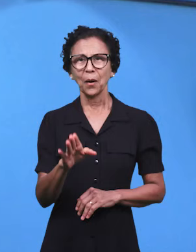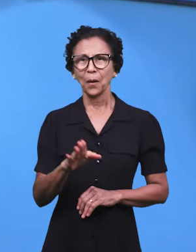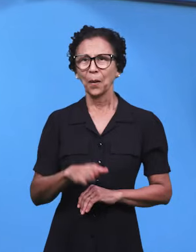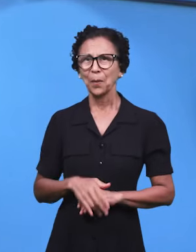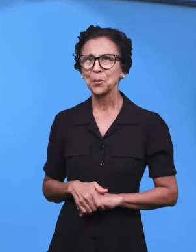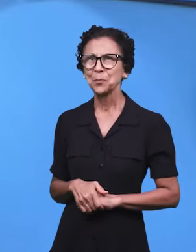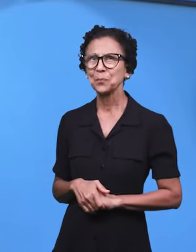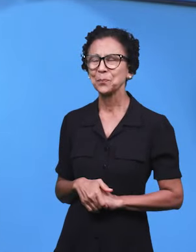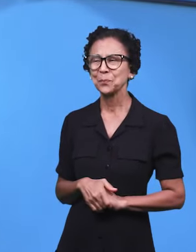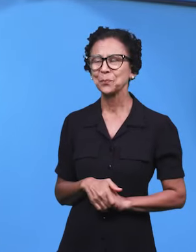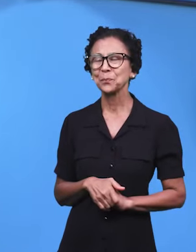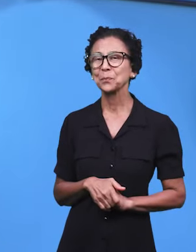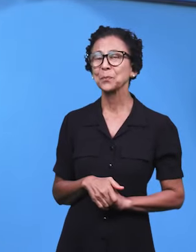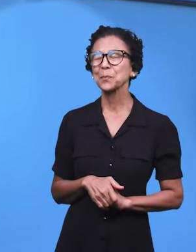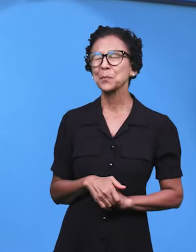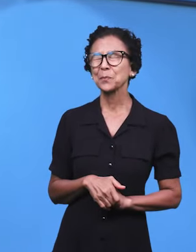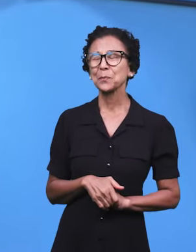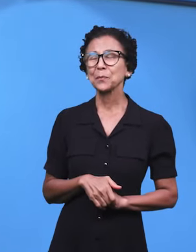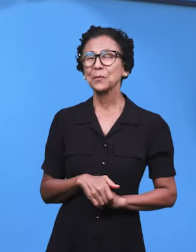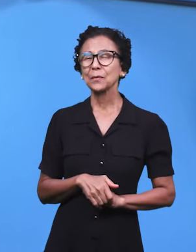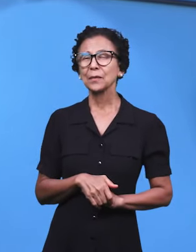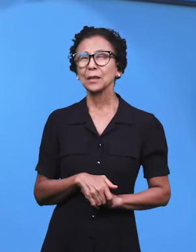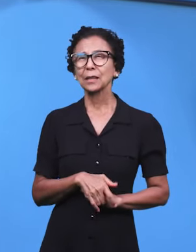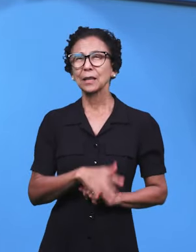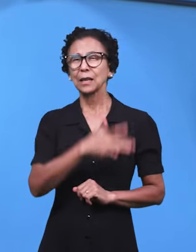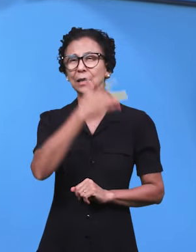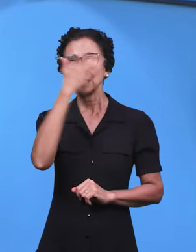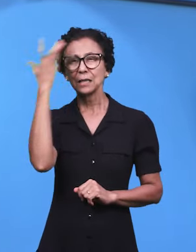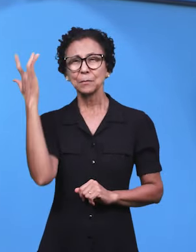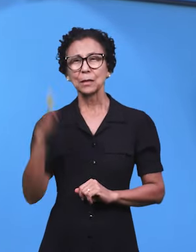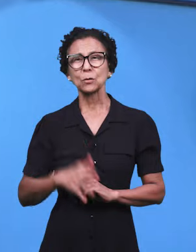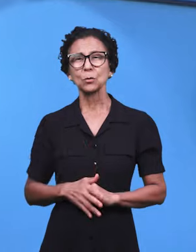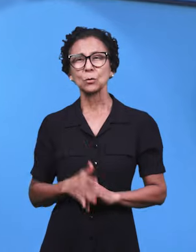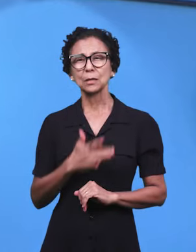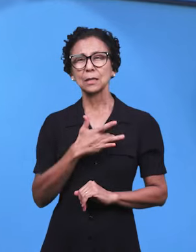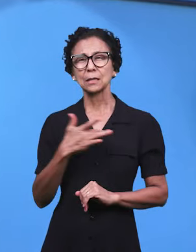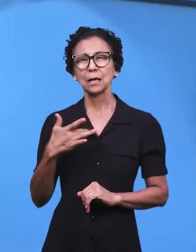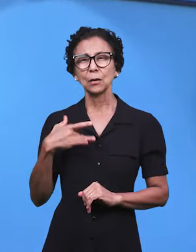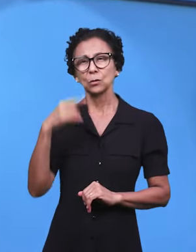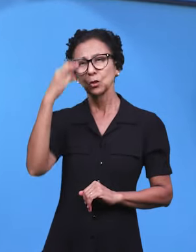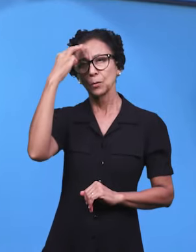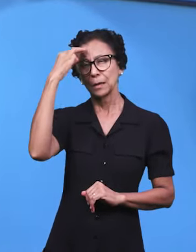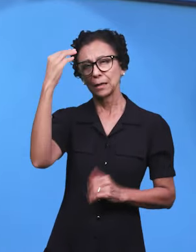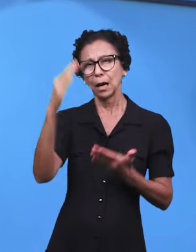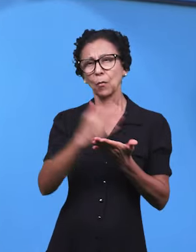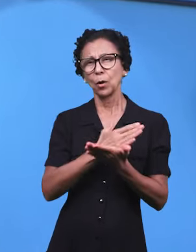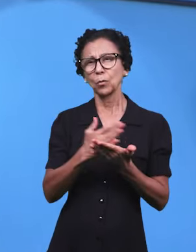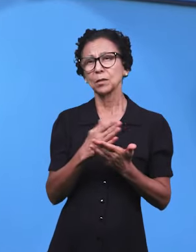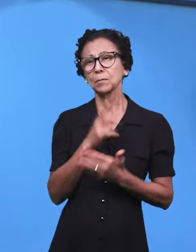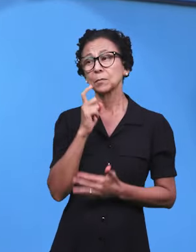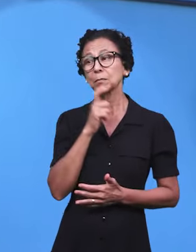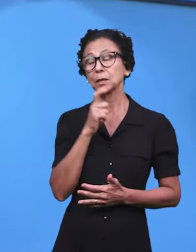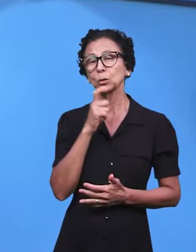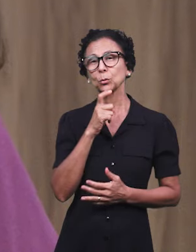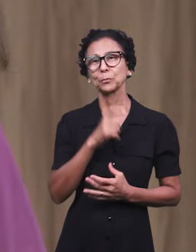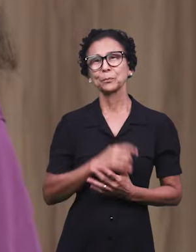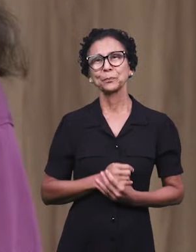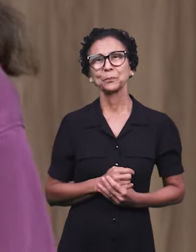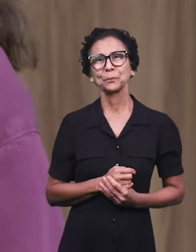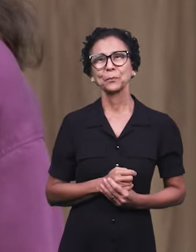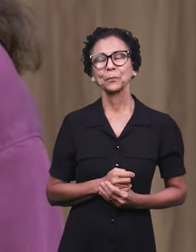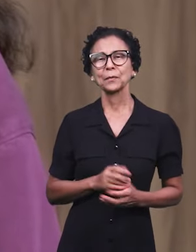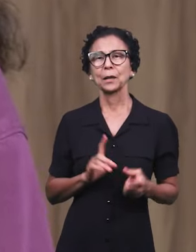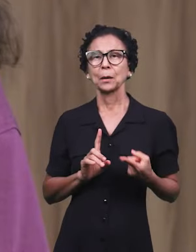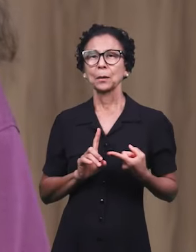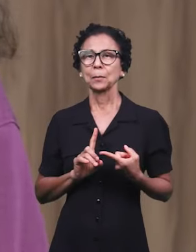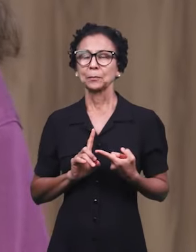essa pergunta, pessoal. Quais são os mitos comuns sobre saúde mental que precisam ser desmistificados? Quais são?